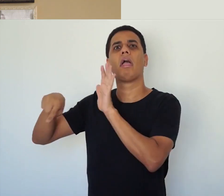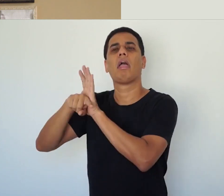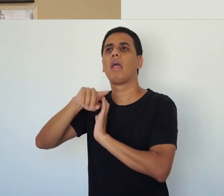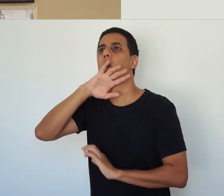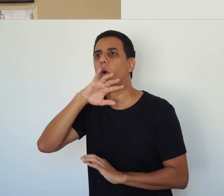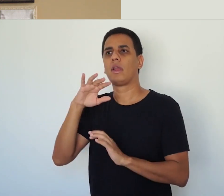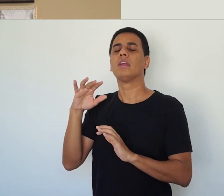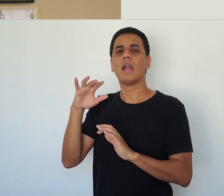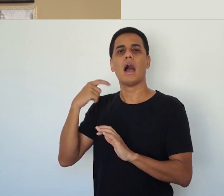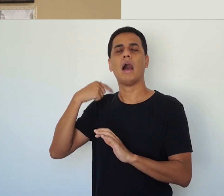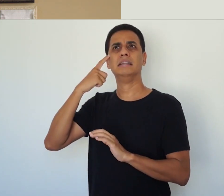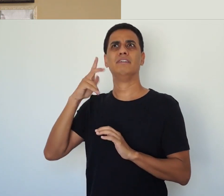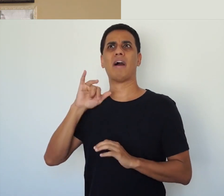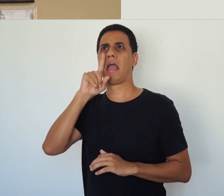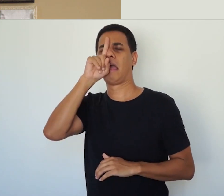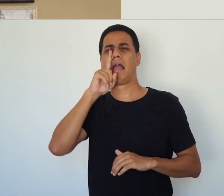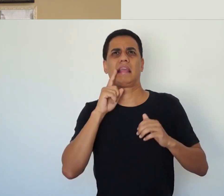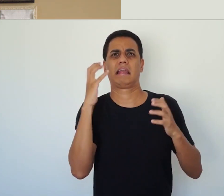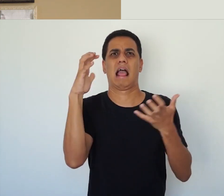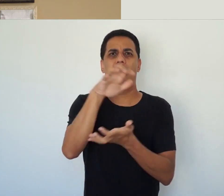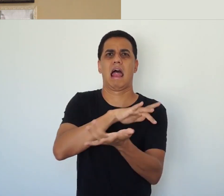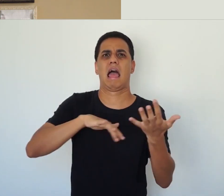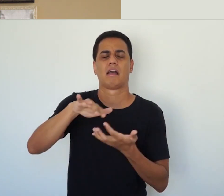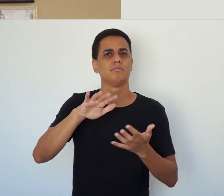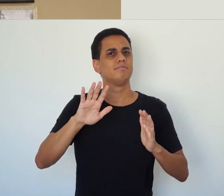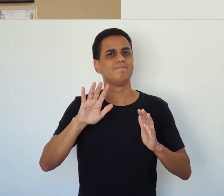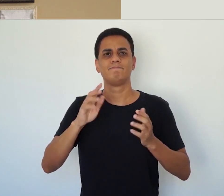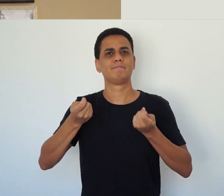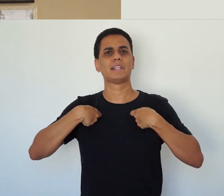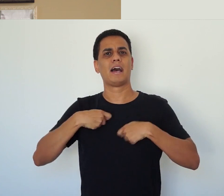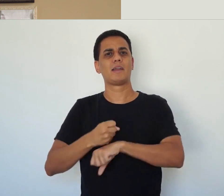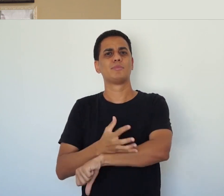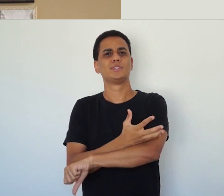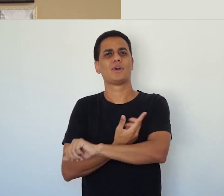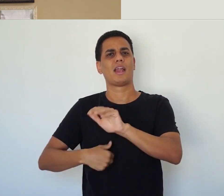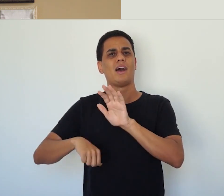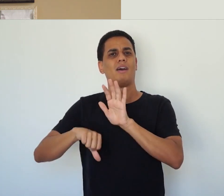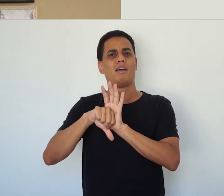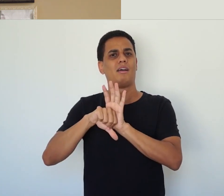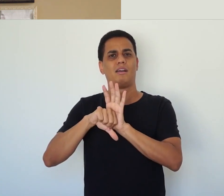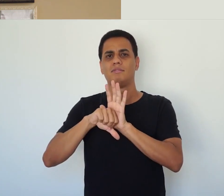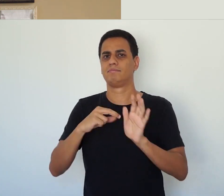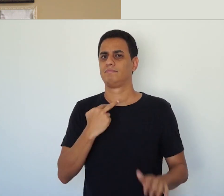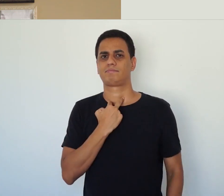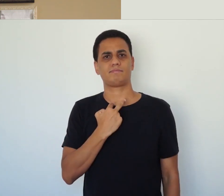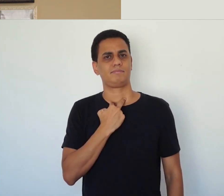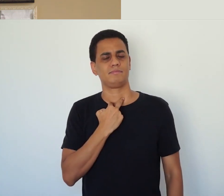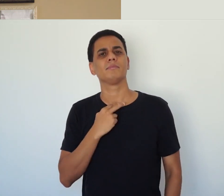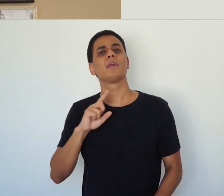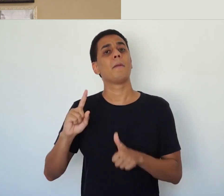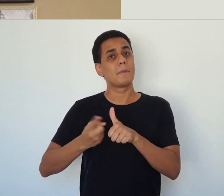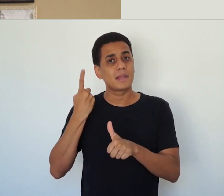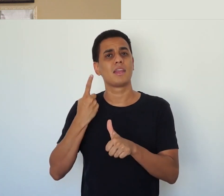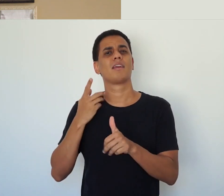pensamentos imaginários, péssimos, ruins, possam te levar a essa condição falível emocional. Terceiro